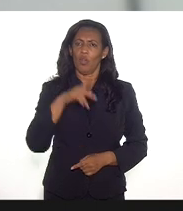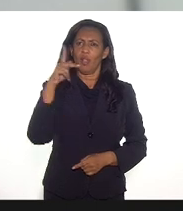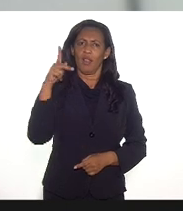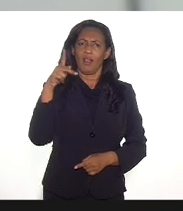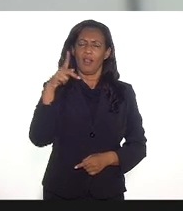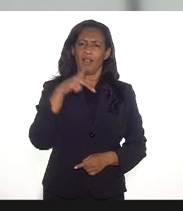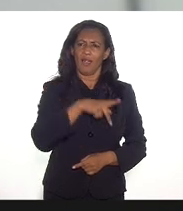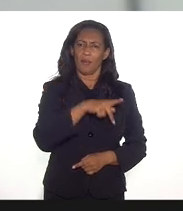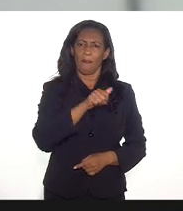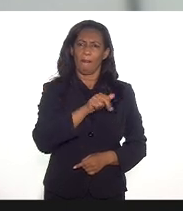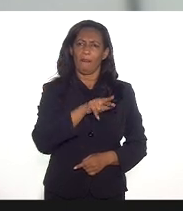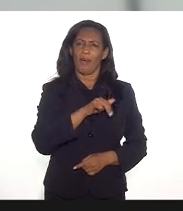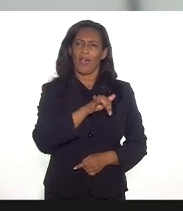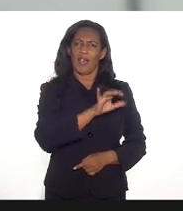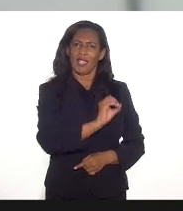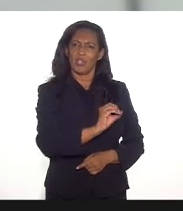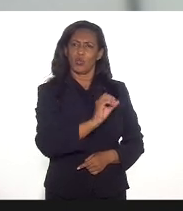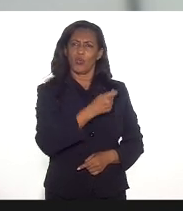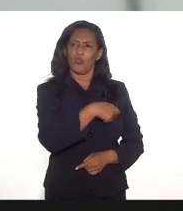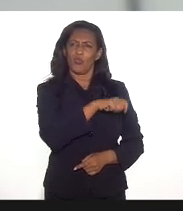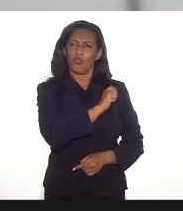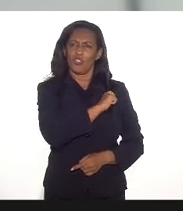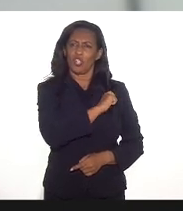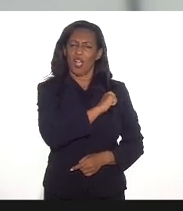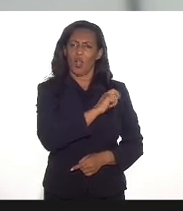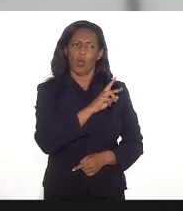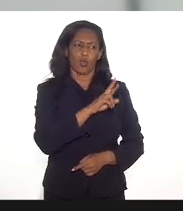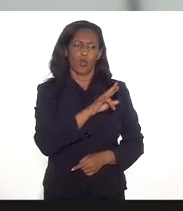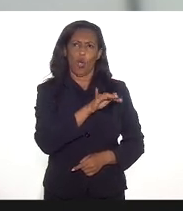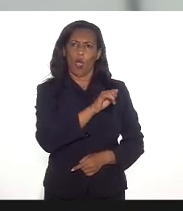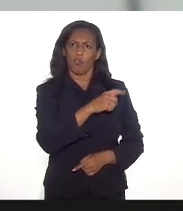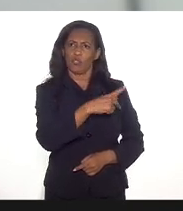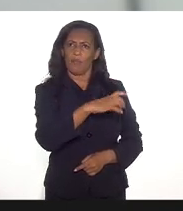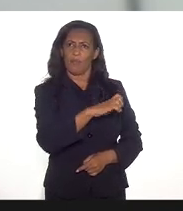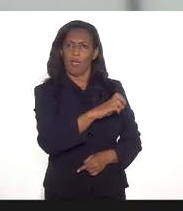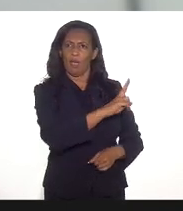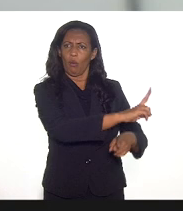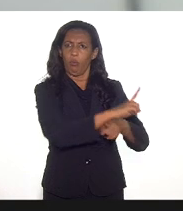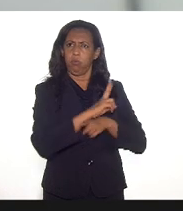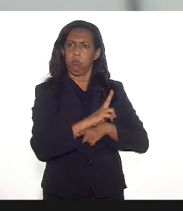de Delaware, com dinheiro do Reut da PE. Né?